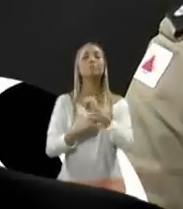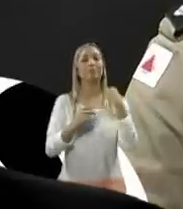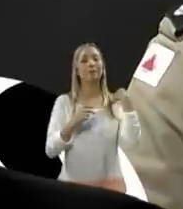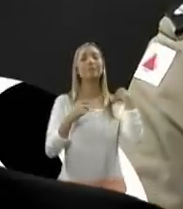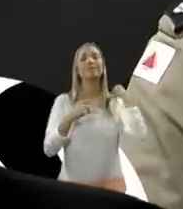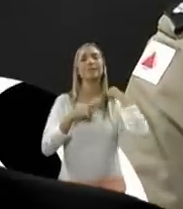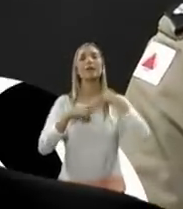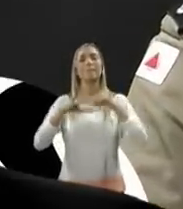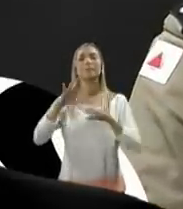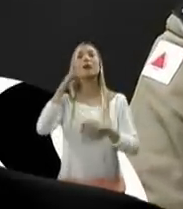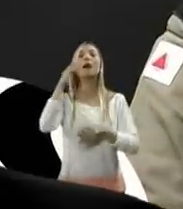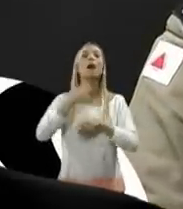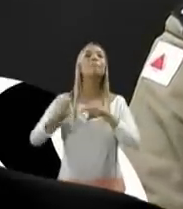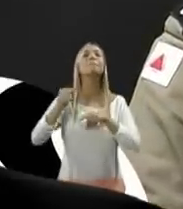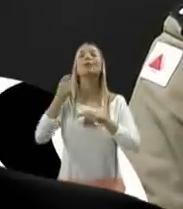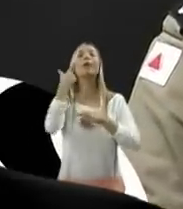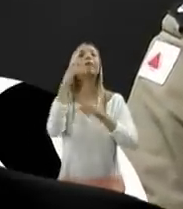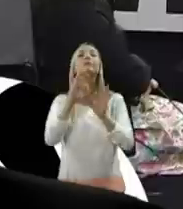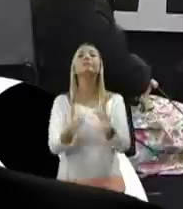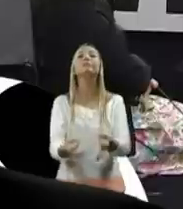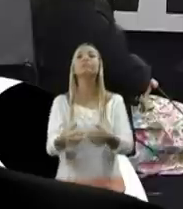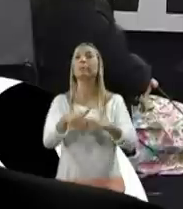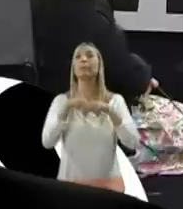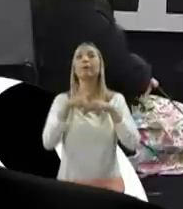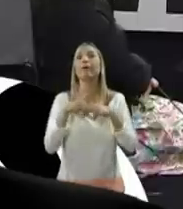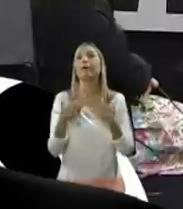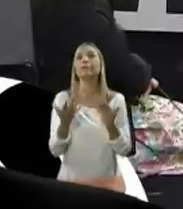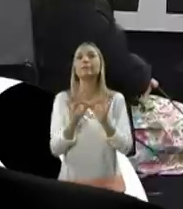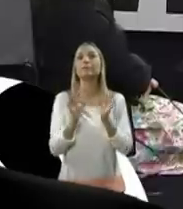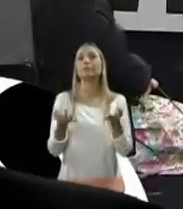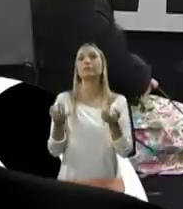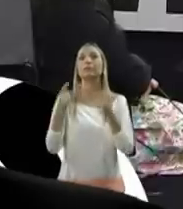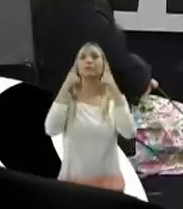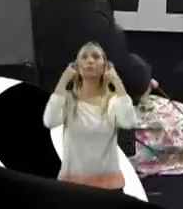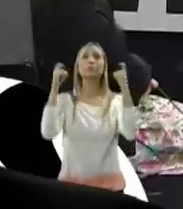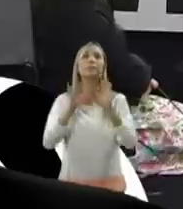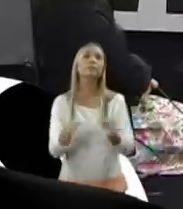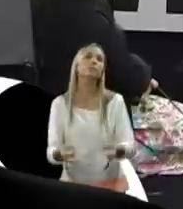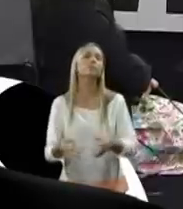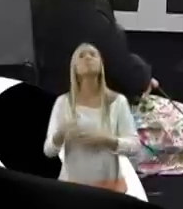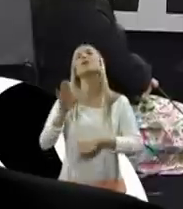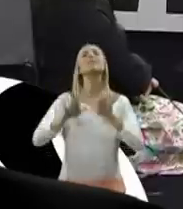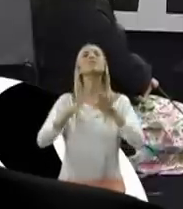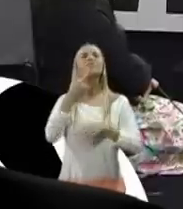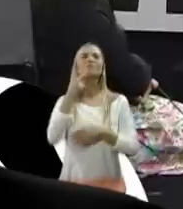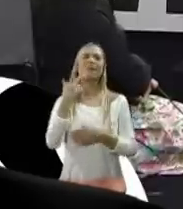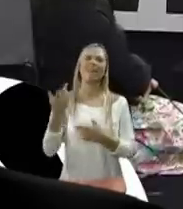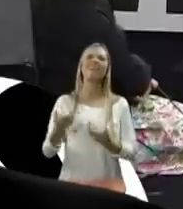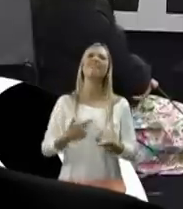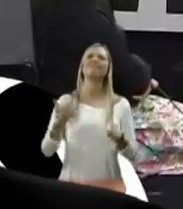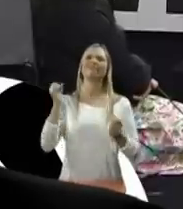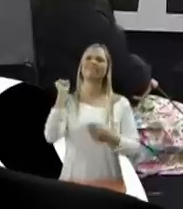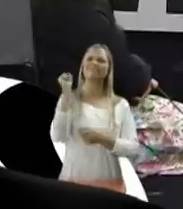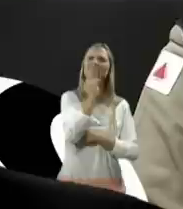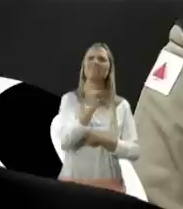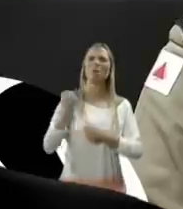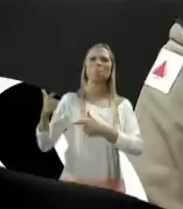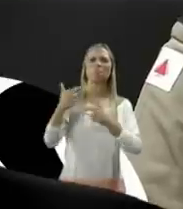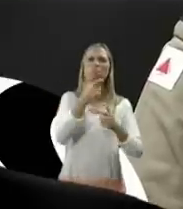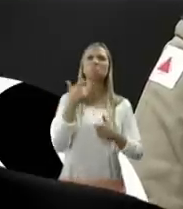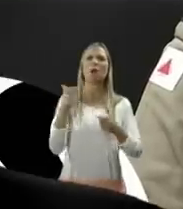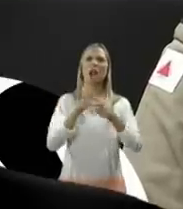de registro são fatos simples. Então, quando a gente fala que os homicídios têm crescido, a